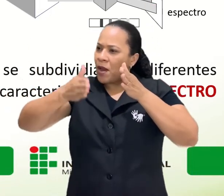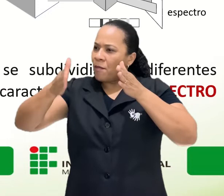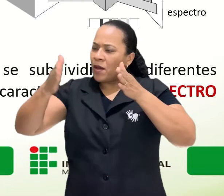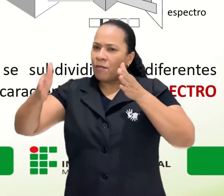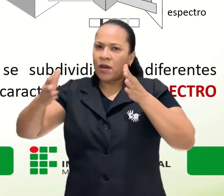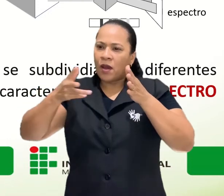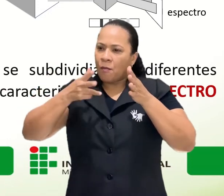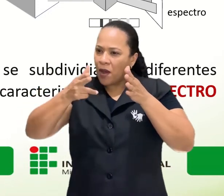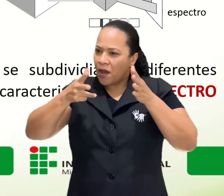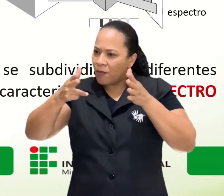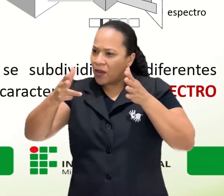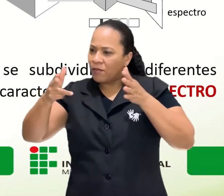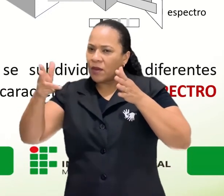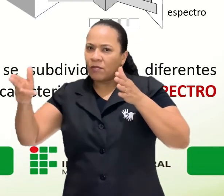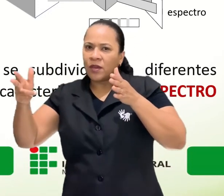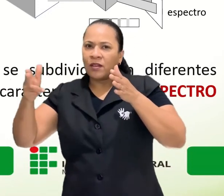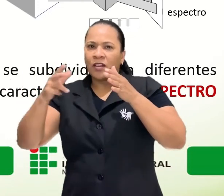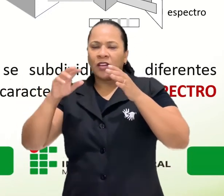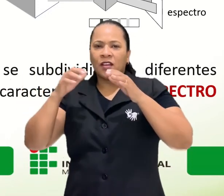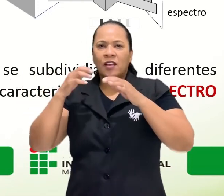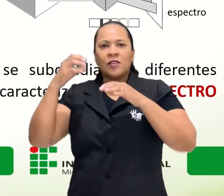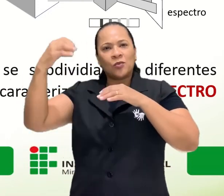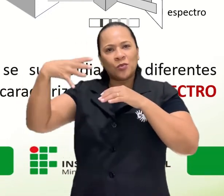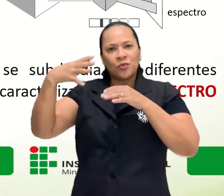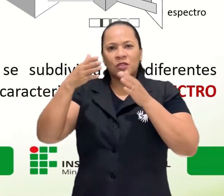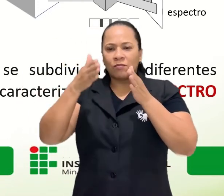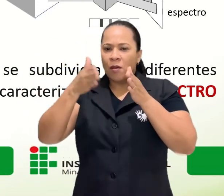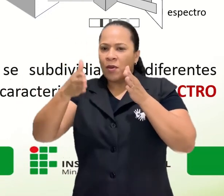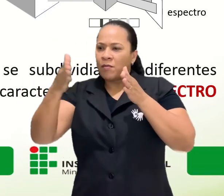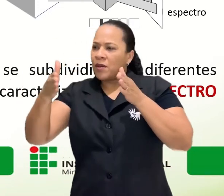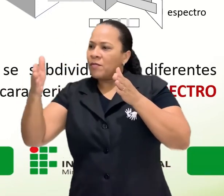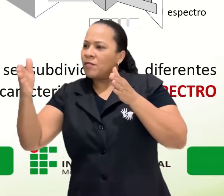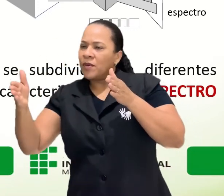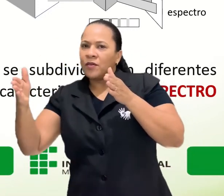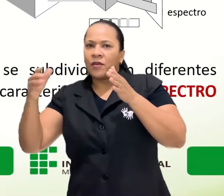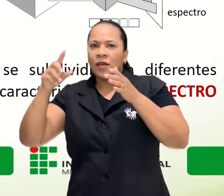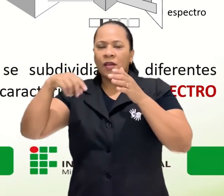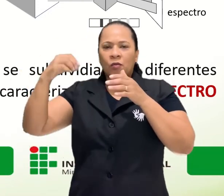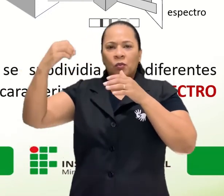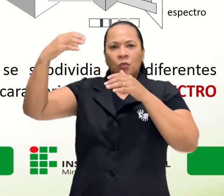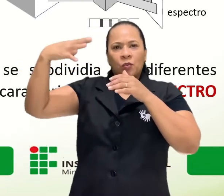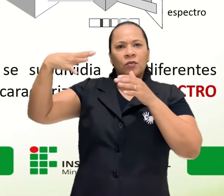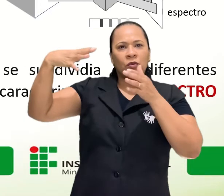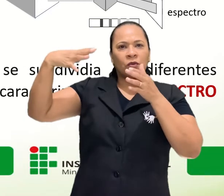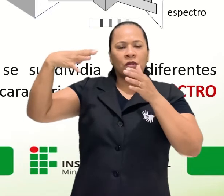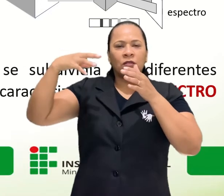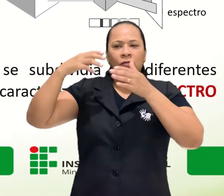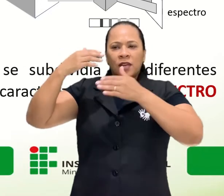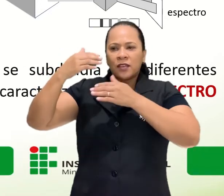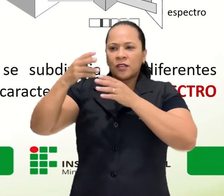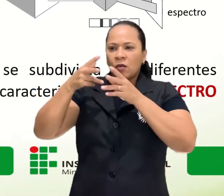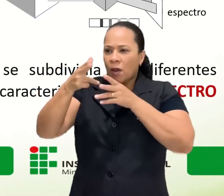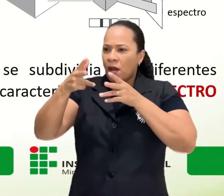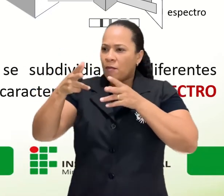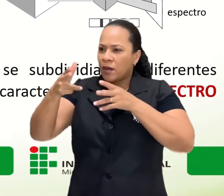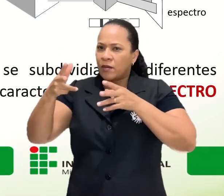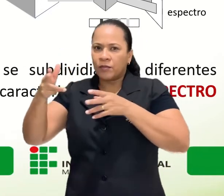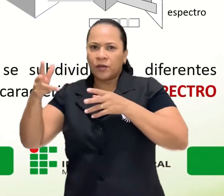em diferentes comprimentos de onda e frequência, caracterizando esse espectro luminoso